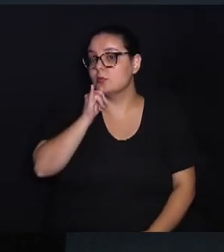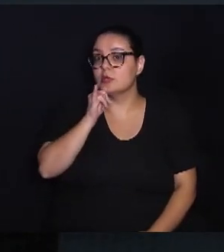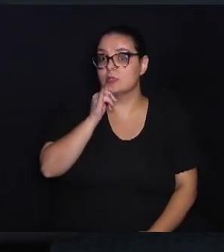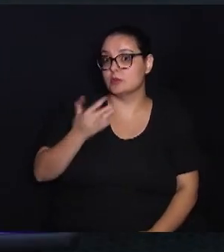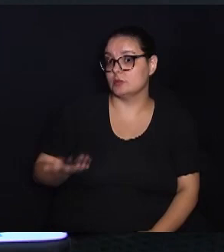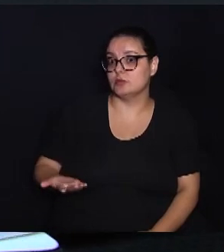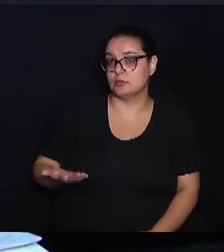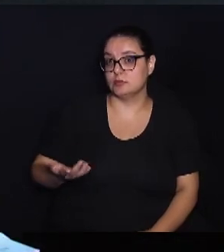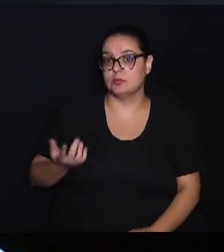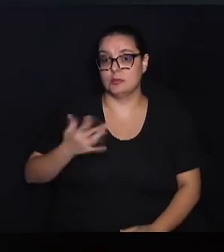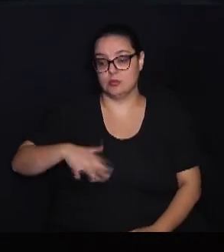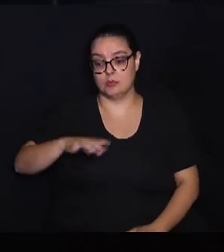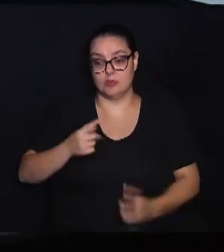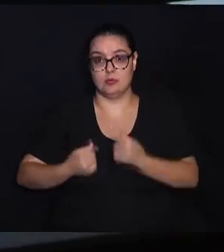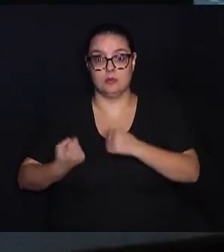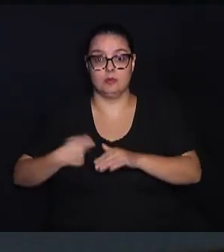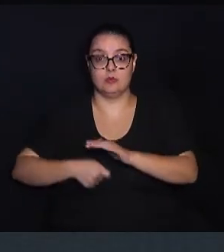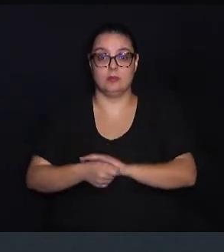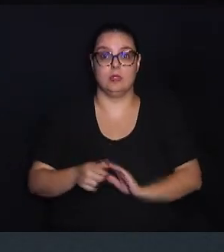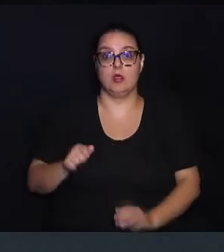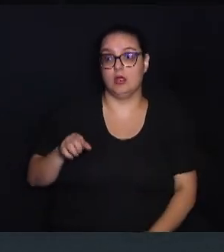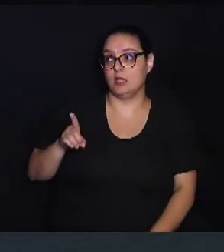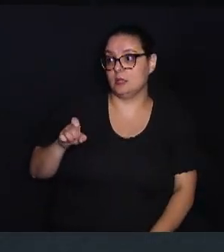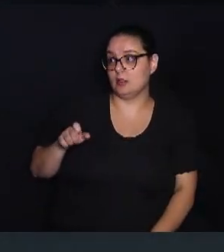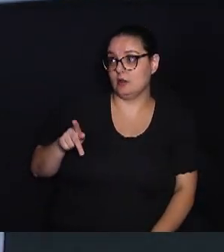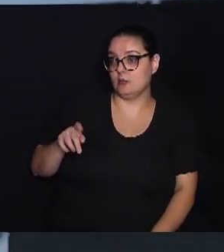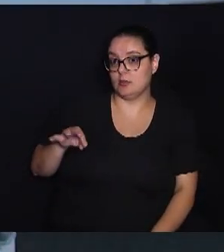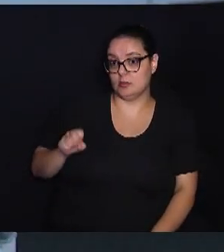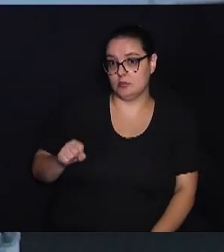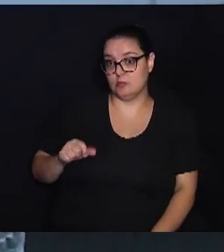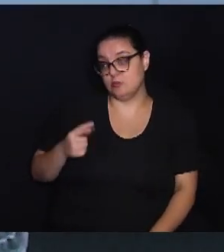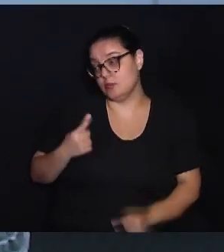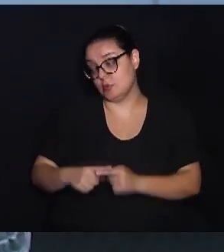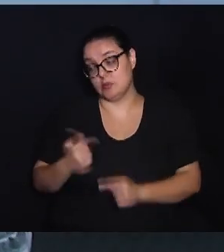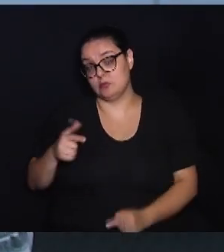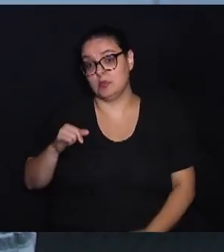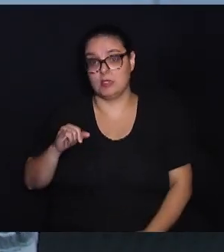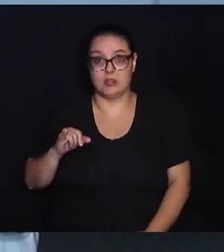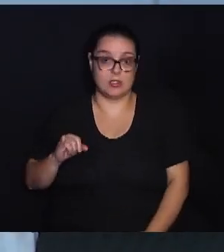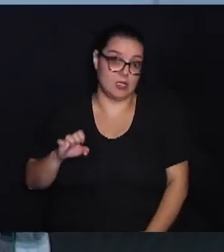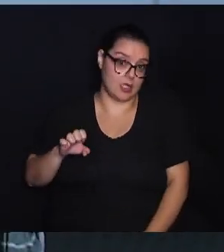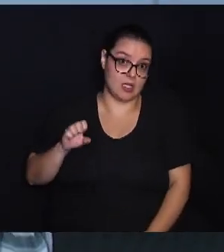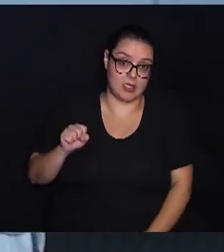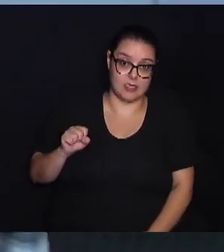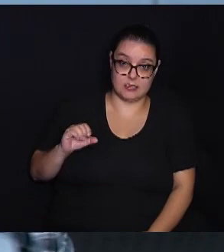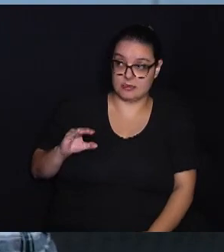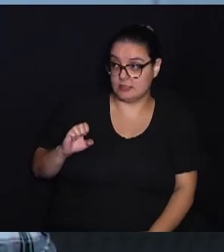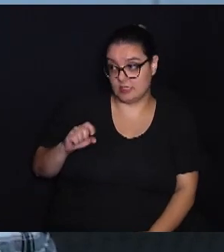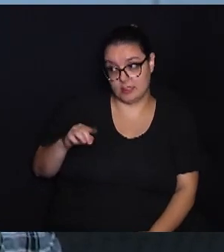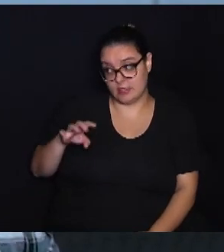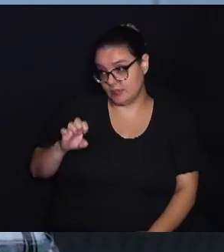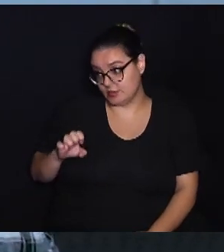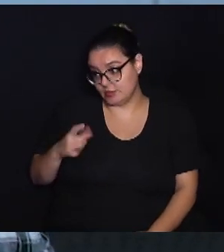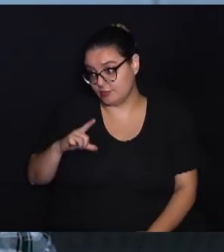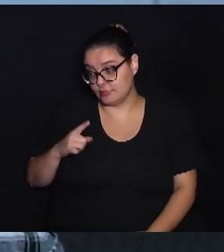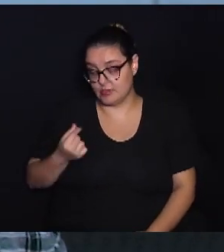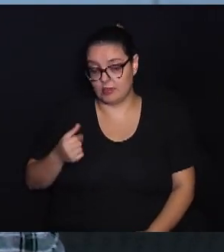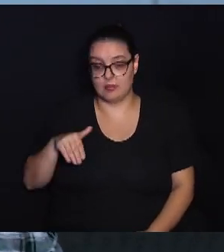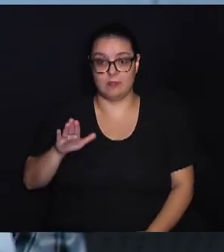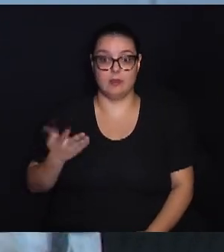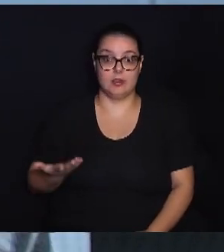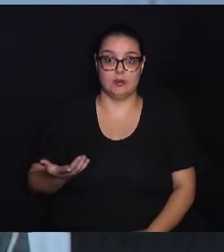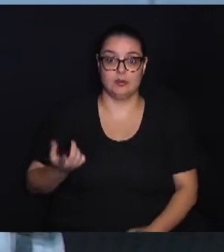por exemplo, no campo do investimento, muitos adeptos no Brasil? Porque não tem excedente, Rafael. Ou seja, não sobra no final do